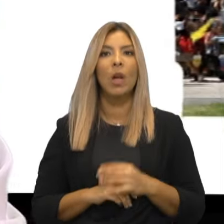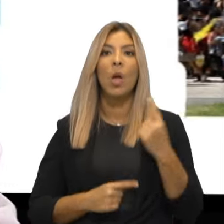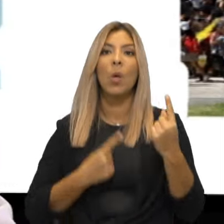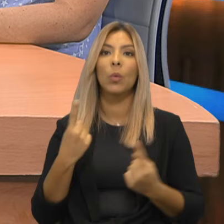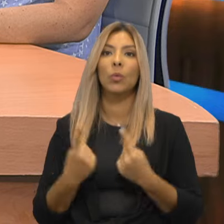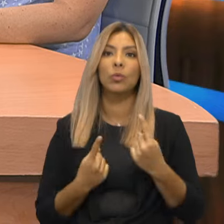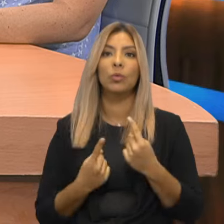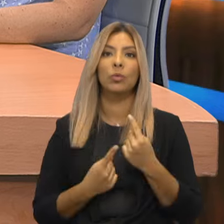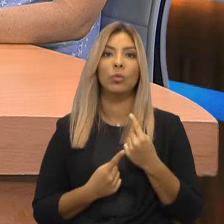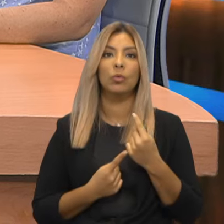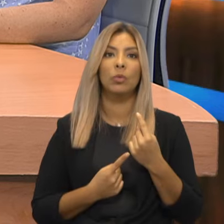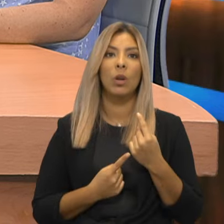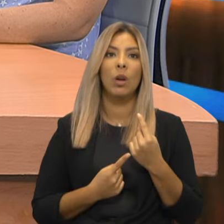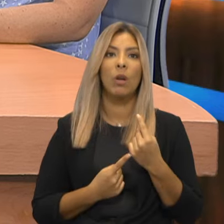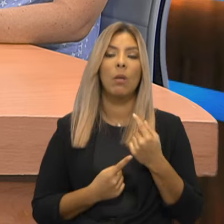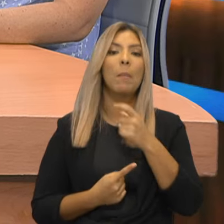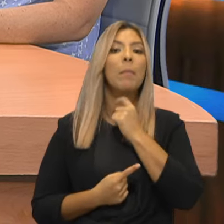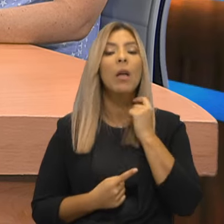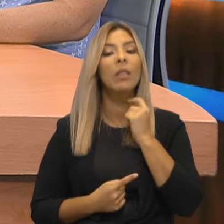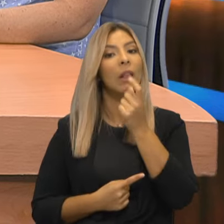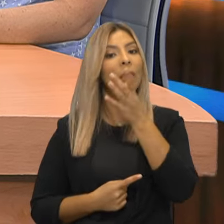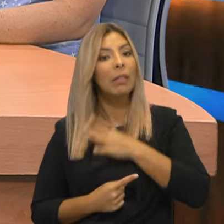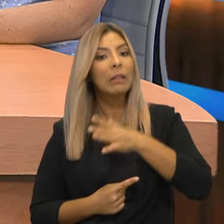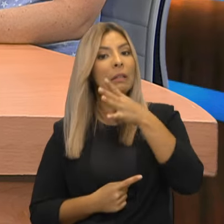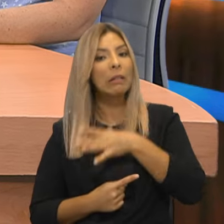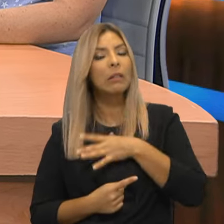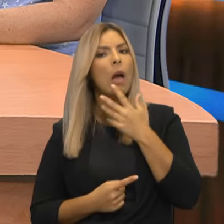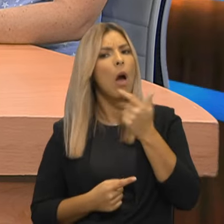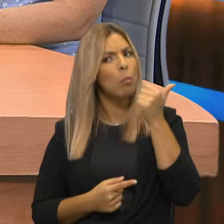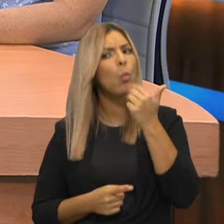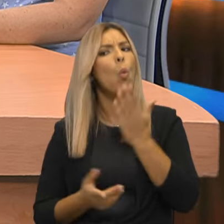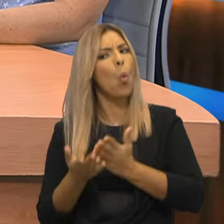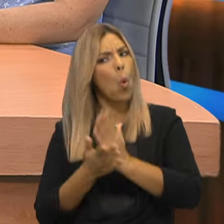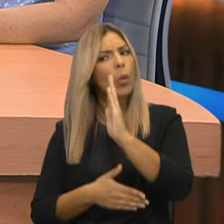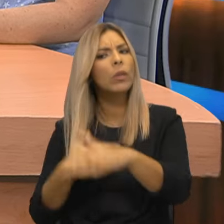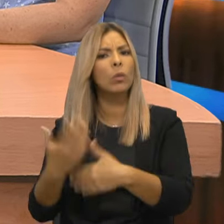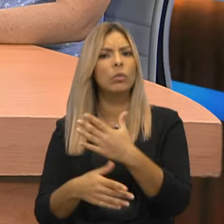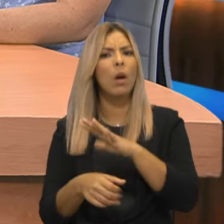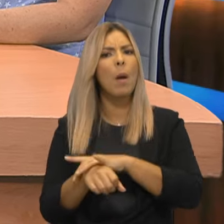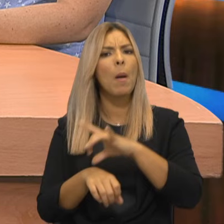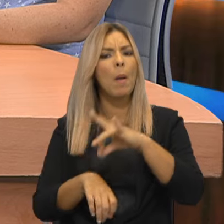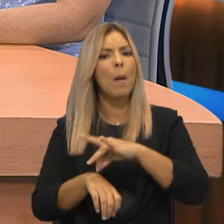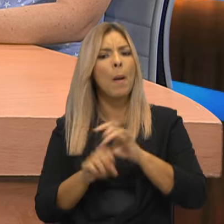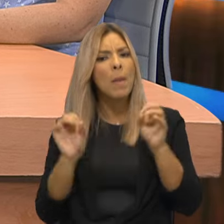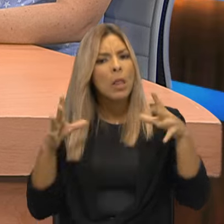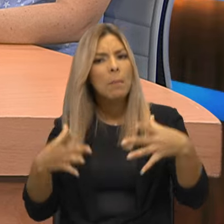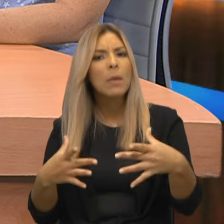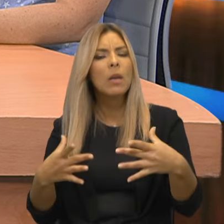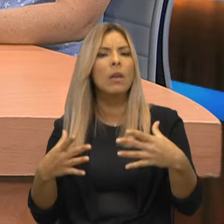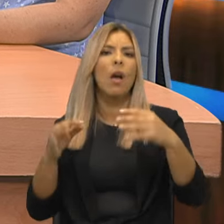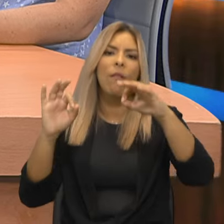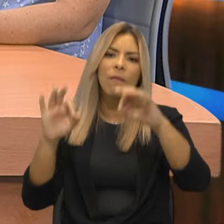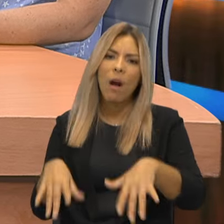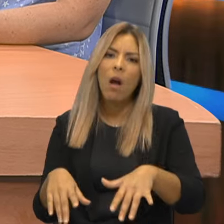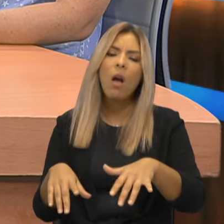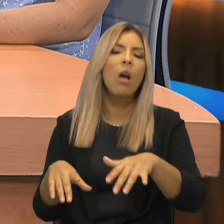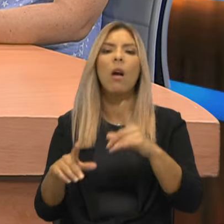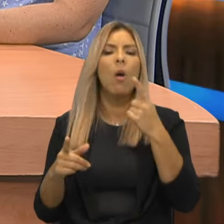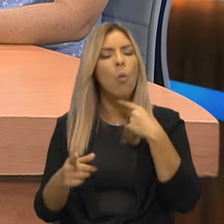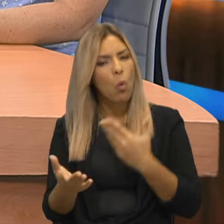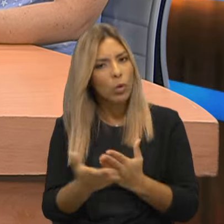me diziam, era bom que isto continuasse, mesmo depois da pandemia, mesmo quando seja possível voltar às paróquias, aos grupos.